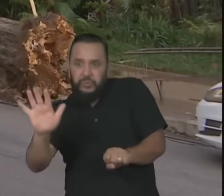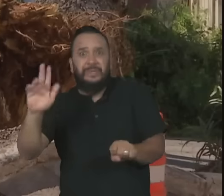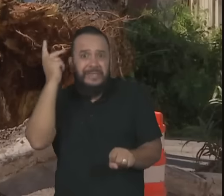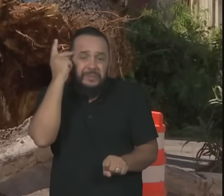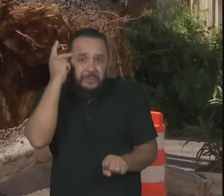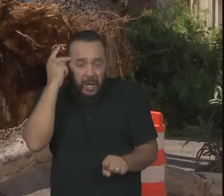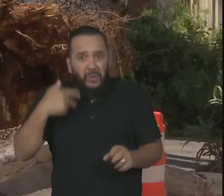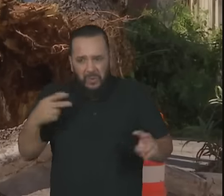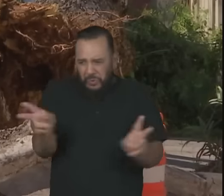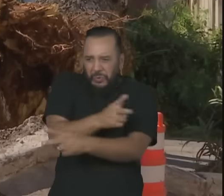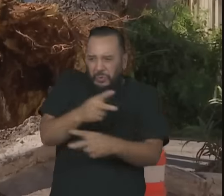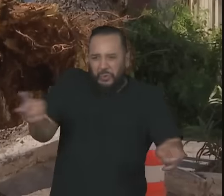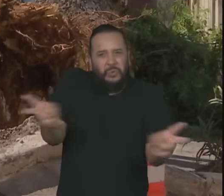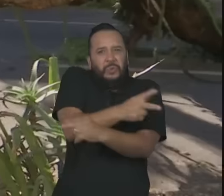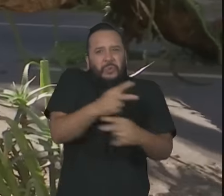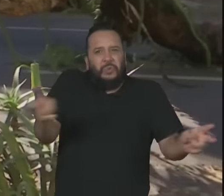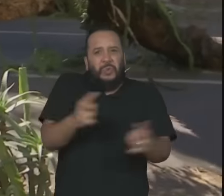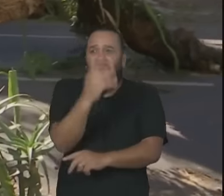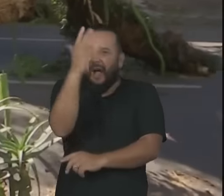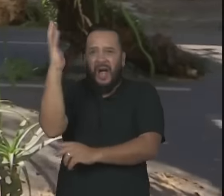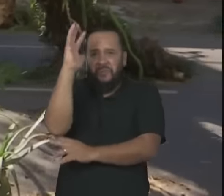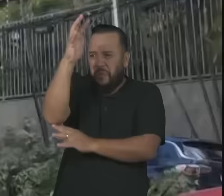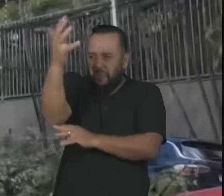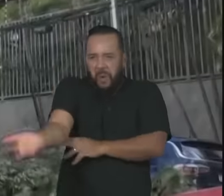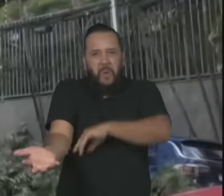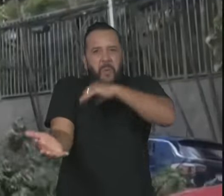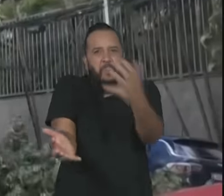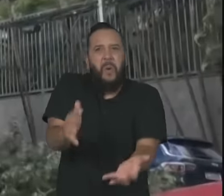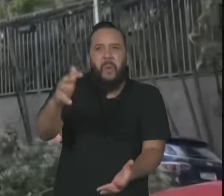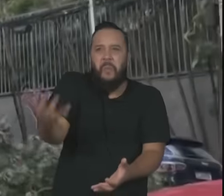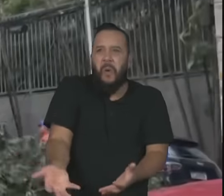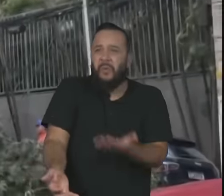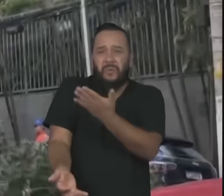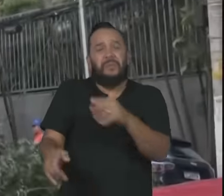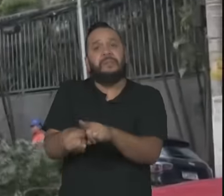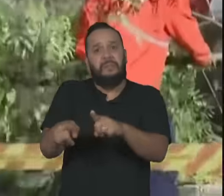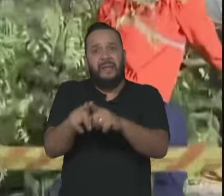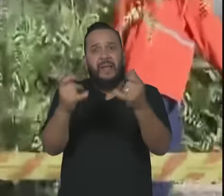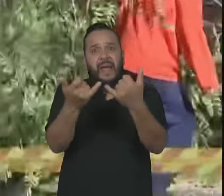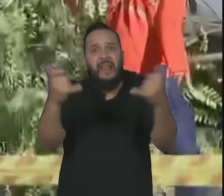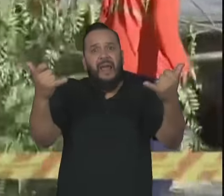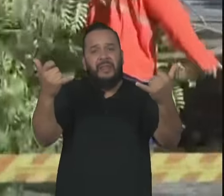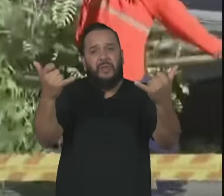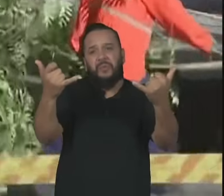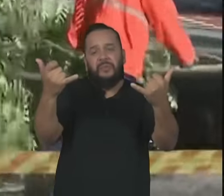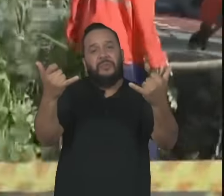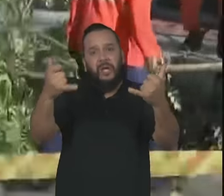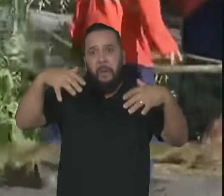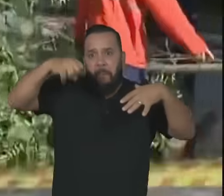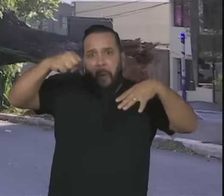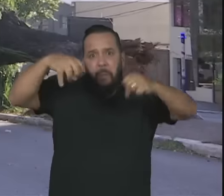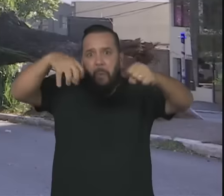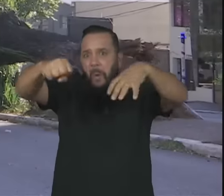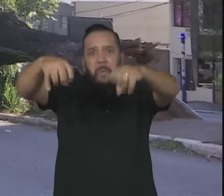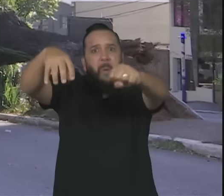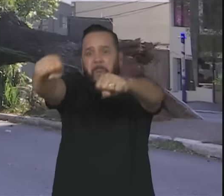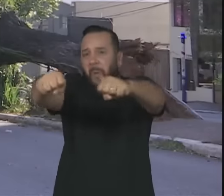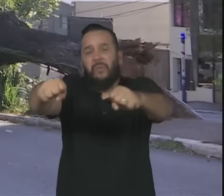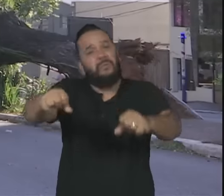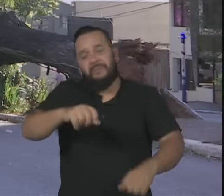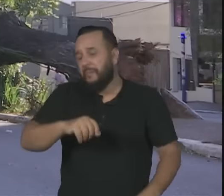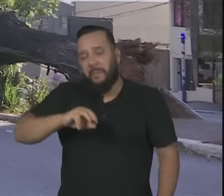hora derrubaram árvores que não estavam saudáveis e danificaram a rede elétrica. Milhares de pessoas ficaram sem